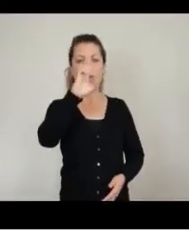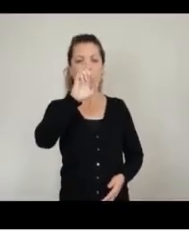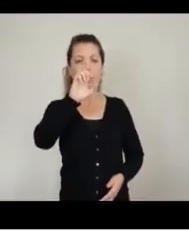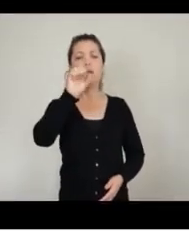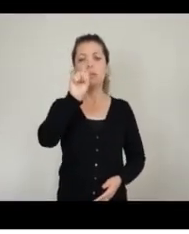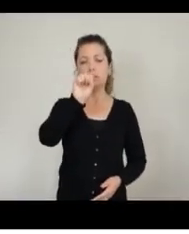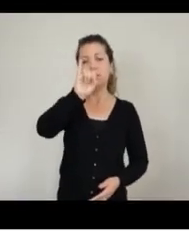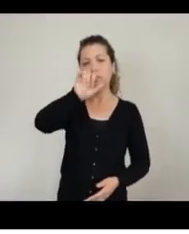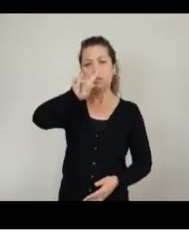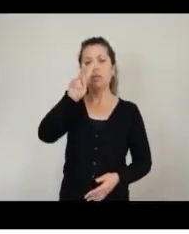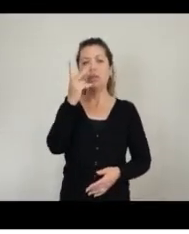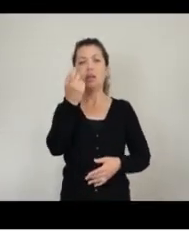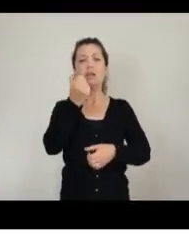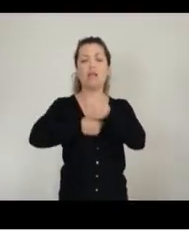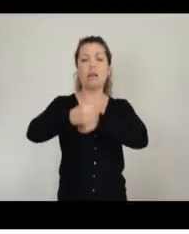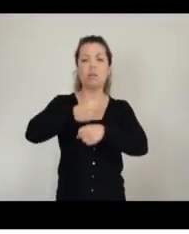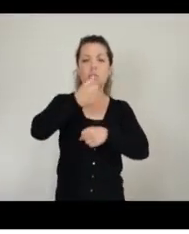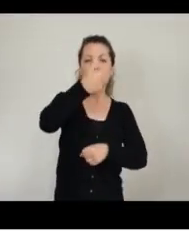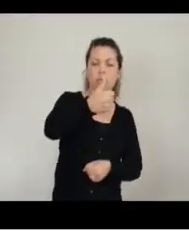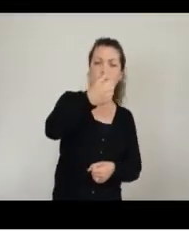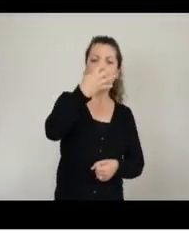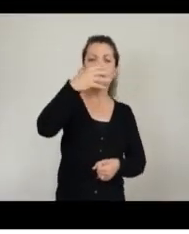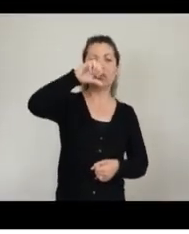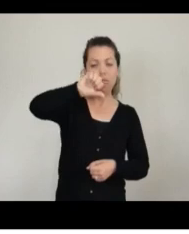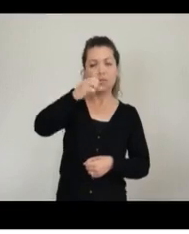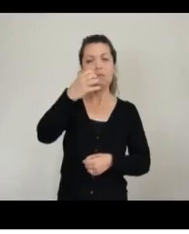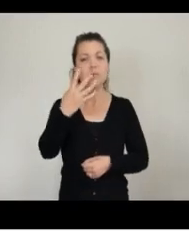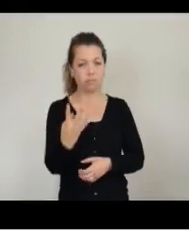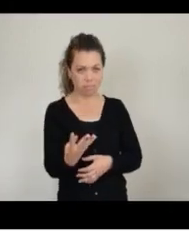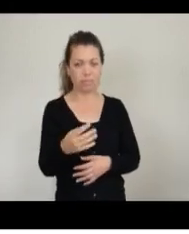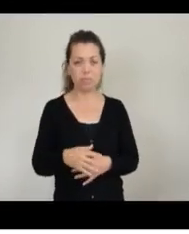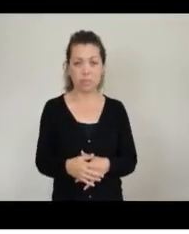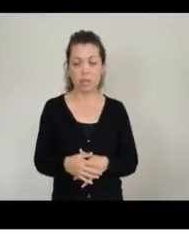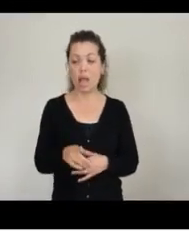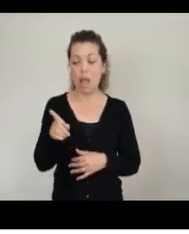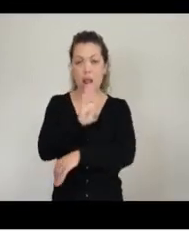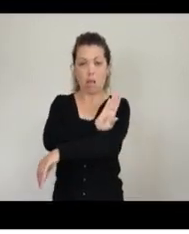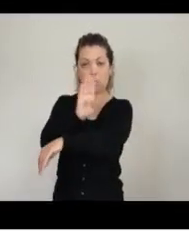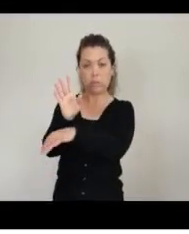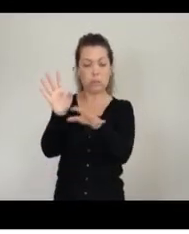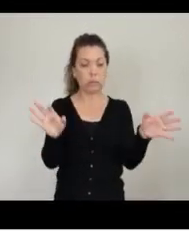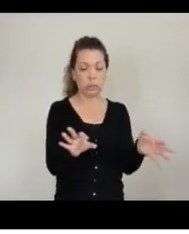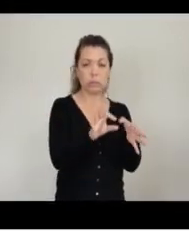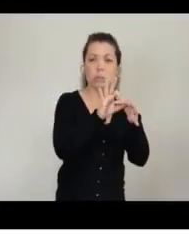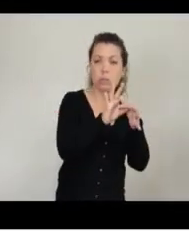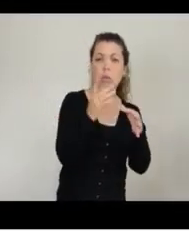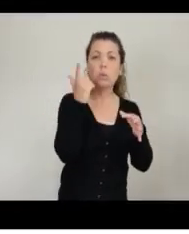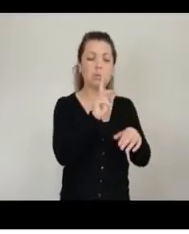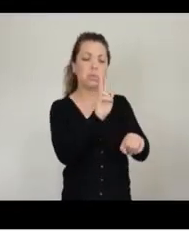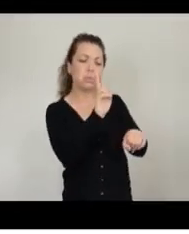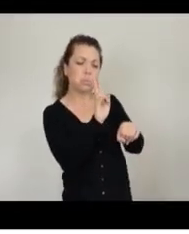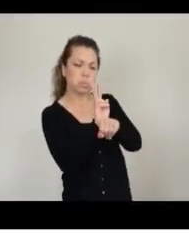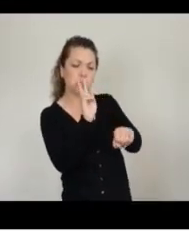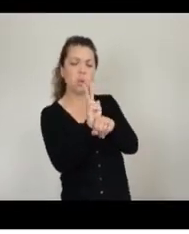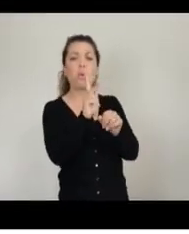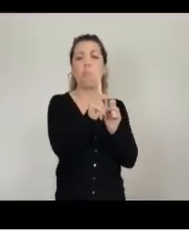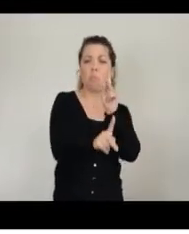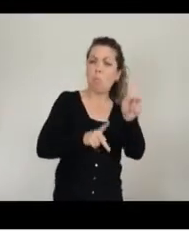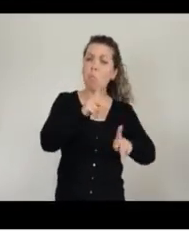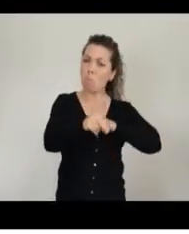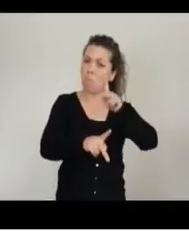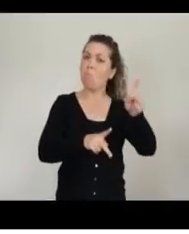primeiros anos da colonização do Brasil e a conquista dos sertões pelos bandeirantes. A partir de documentos que atestavam a